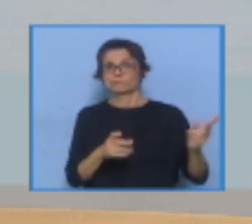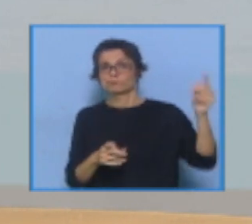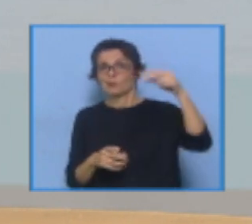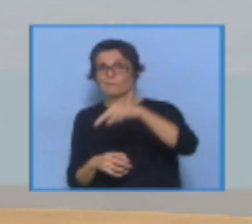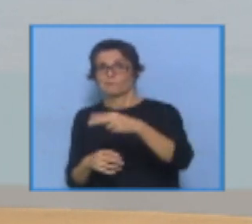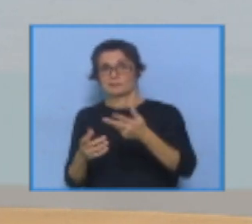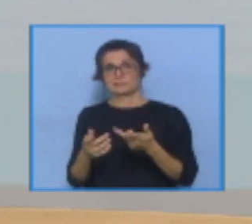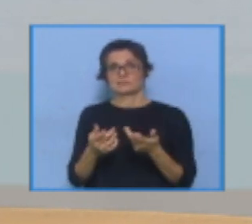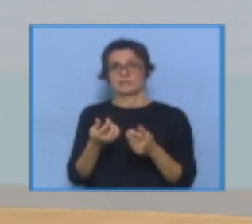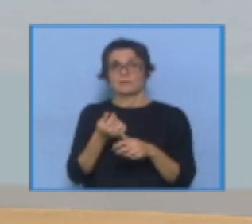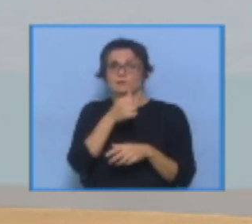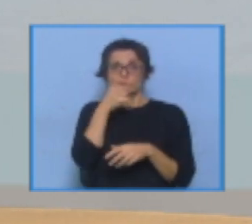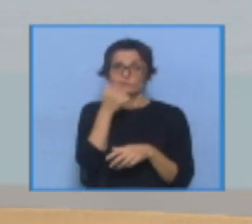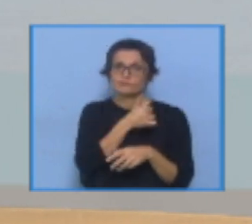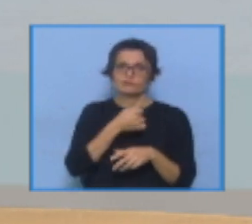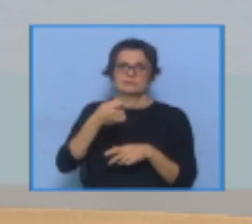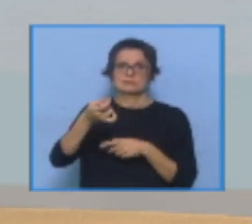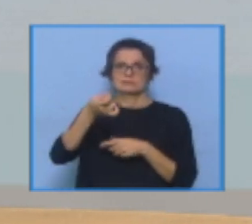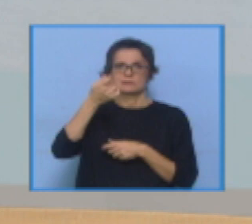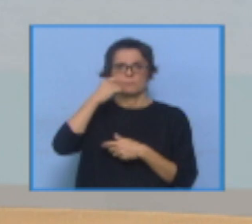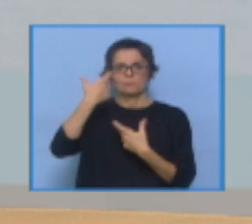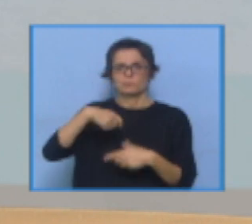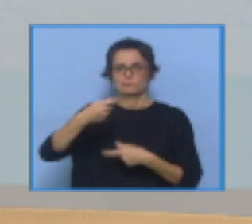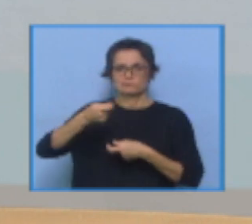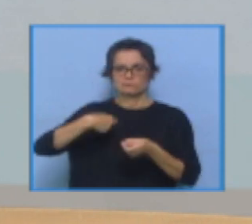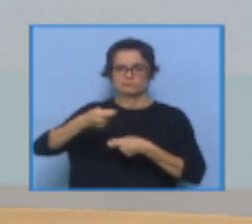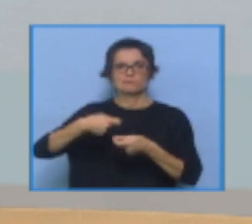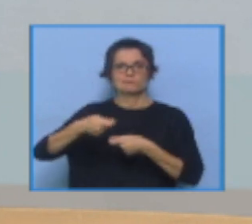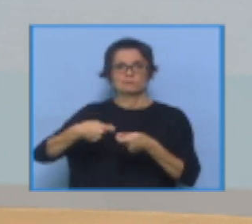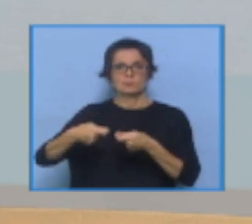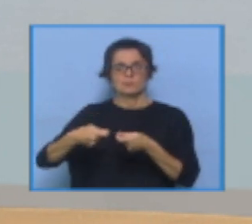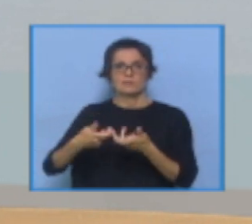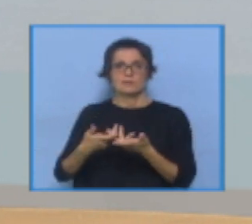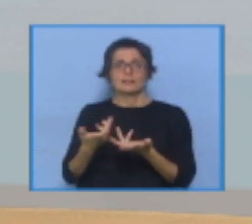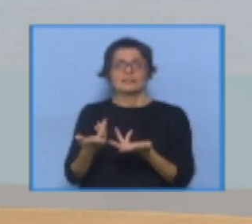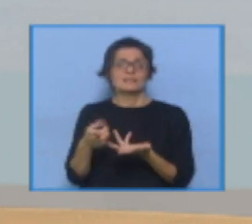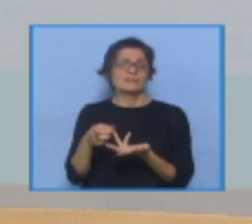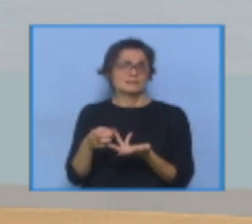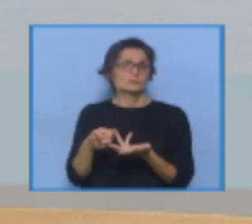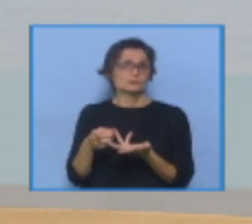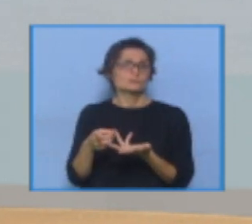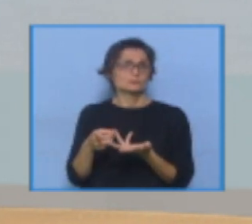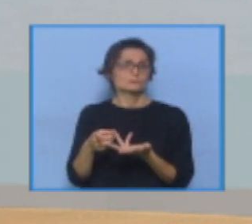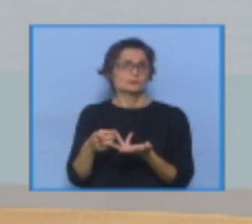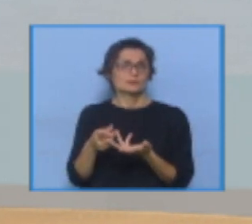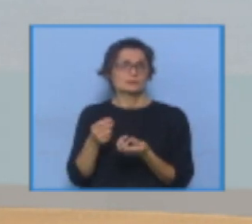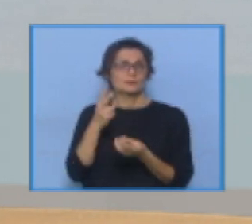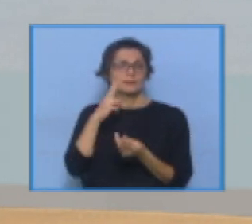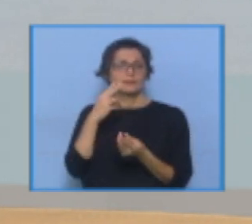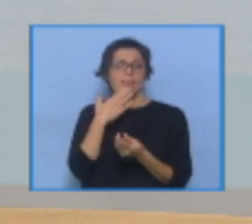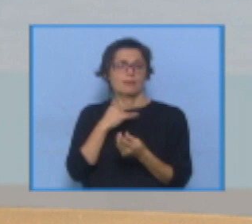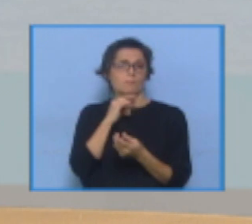tráfico humano. Também queremos abordar estas questões e ter este olhar alargado para o mundo inteiro, não é?